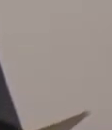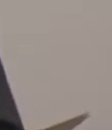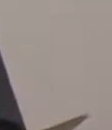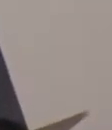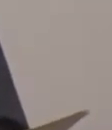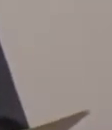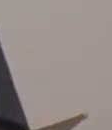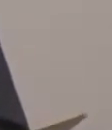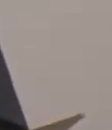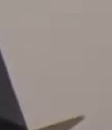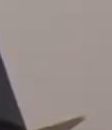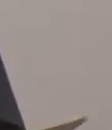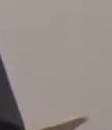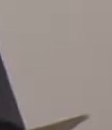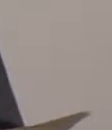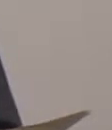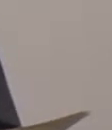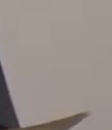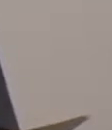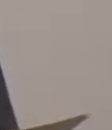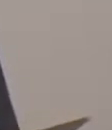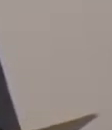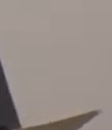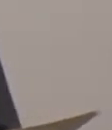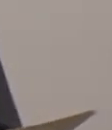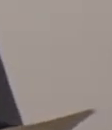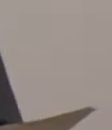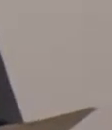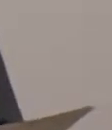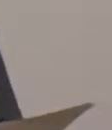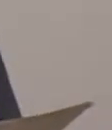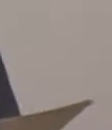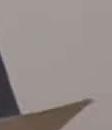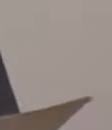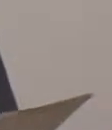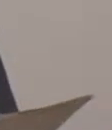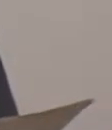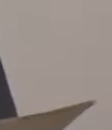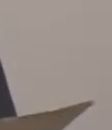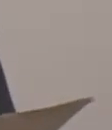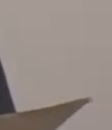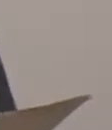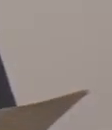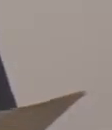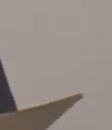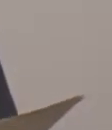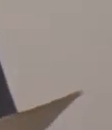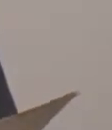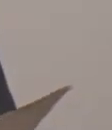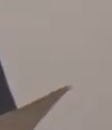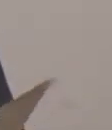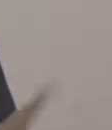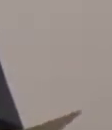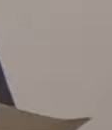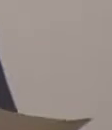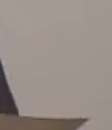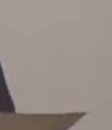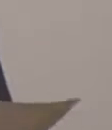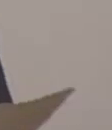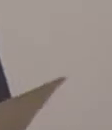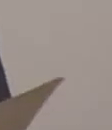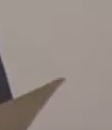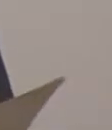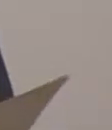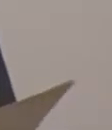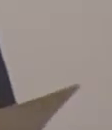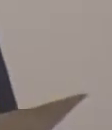o Ministério Público do Trabalho, o CEPROSOM, as Secretarias da Saúde, da Educação e Desenvolvimento, Turismo